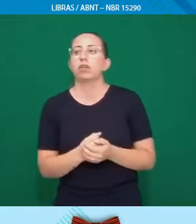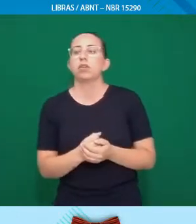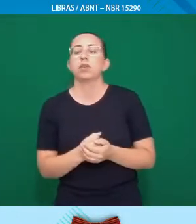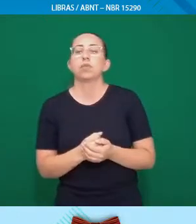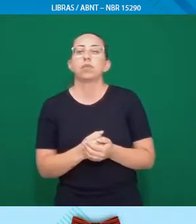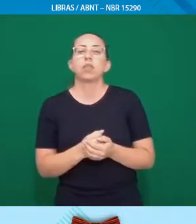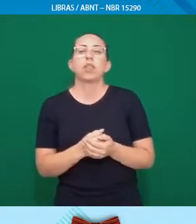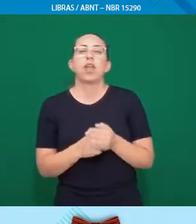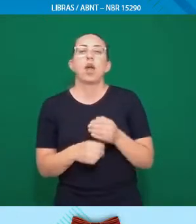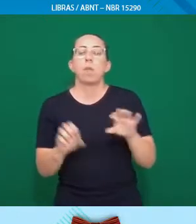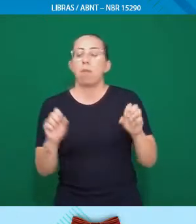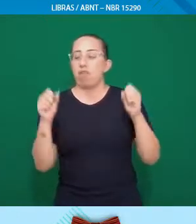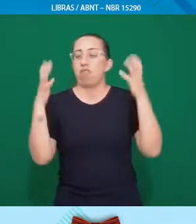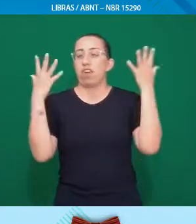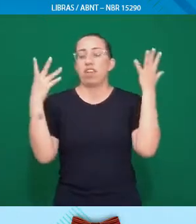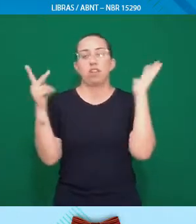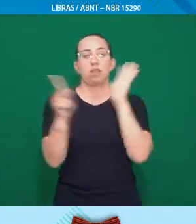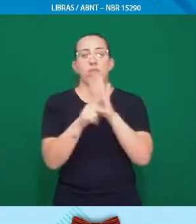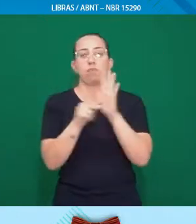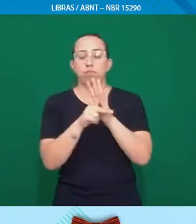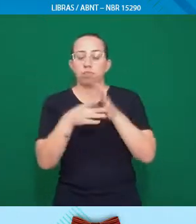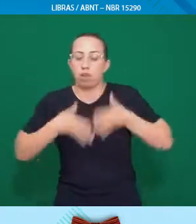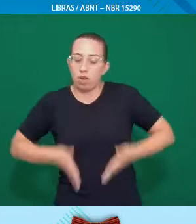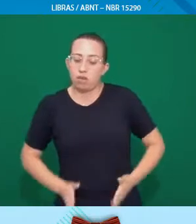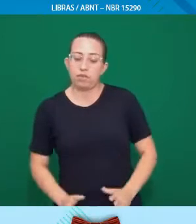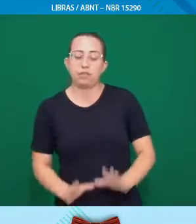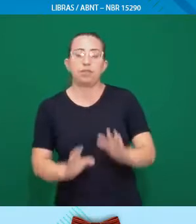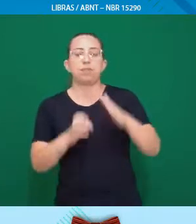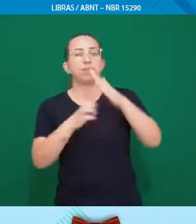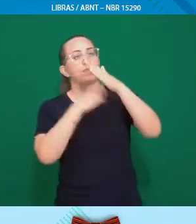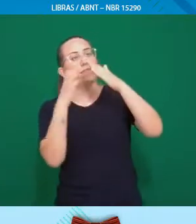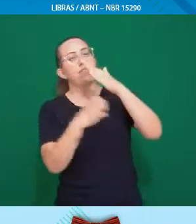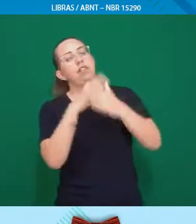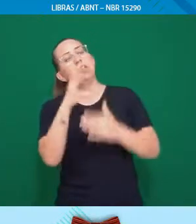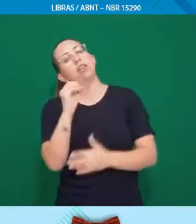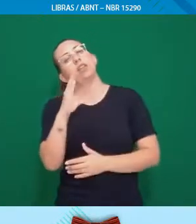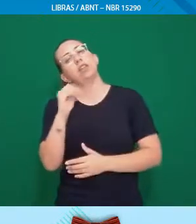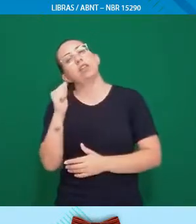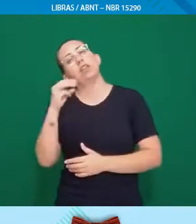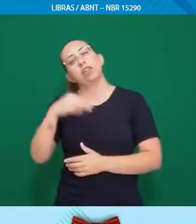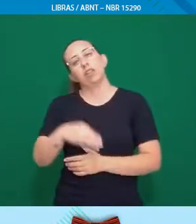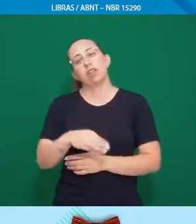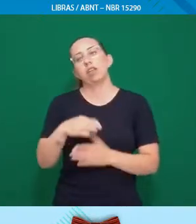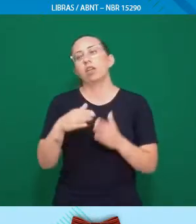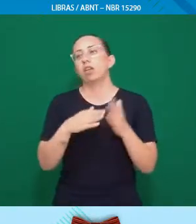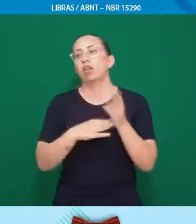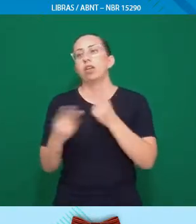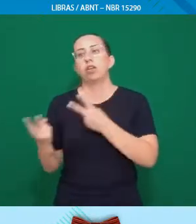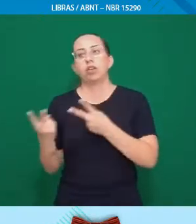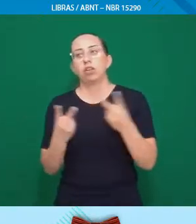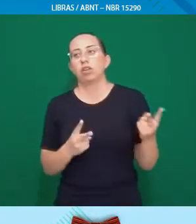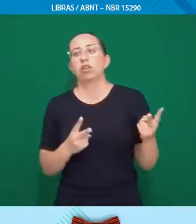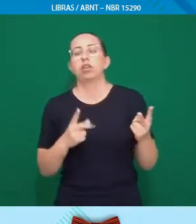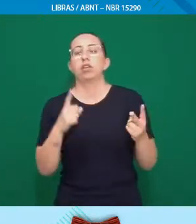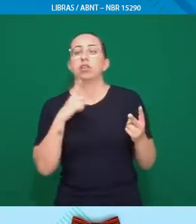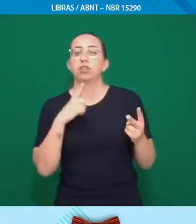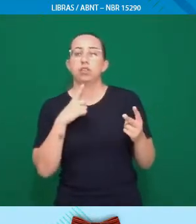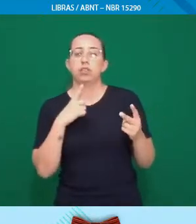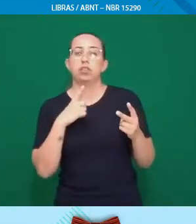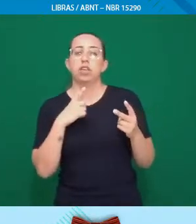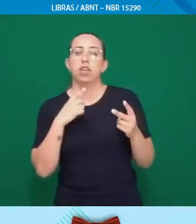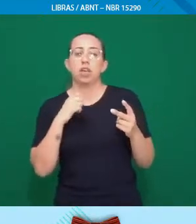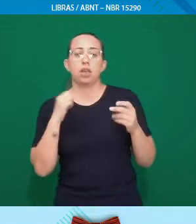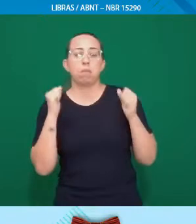de fundação da cooperativa em 1993 onde os convidados têm oportunidade de manter contato com profissionais